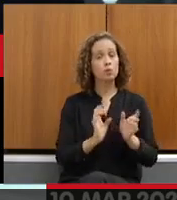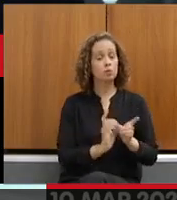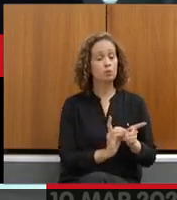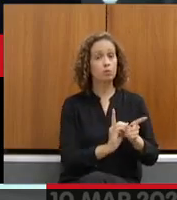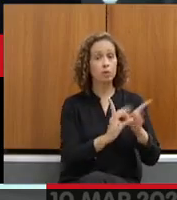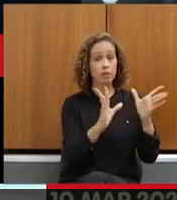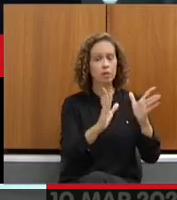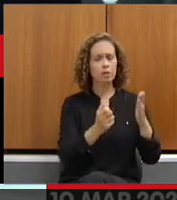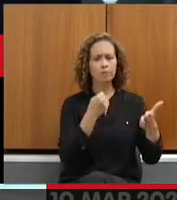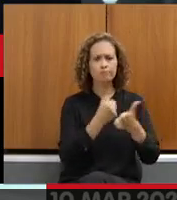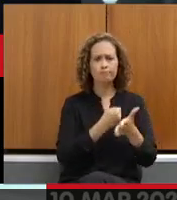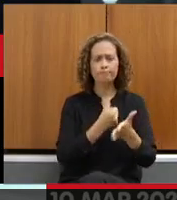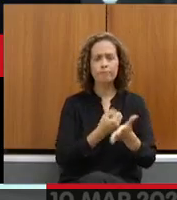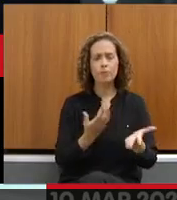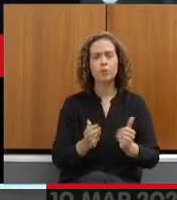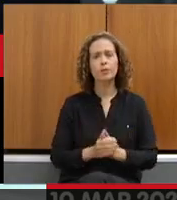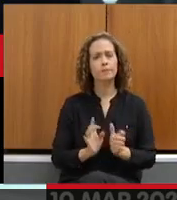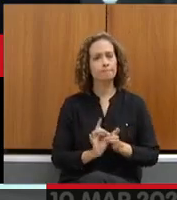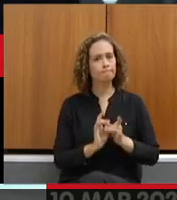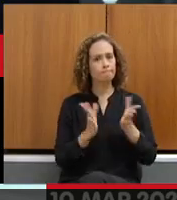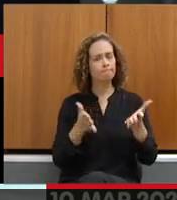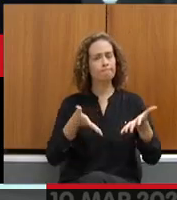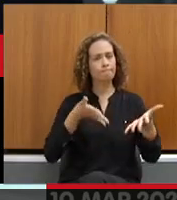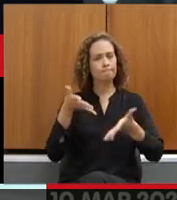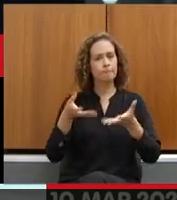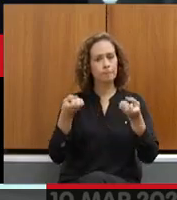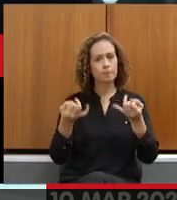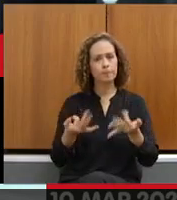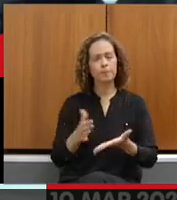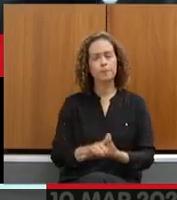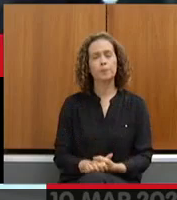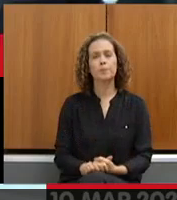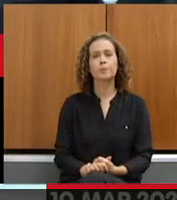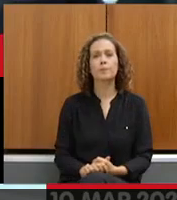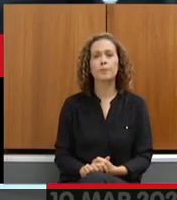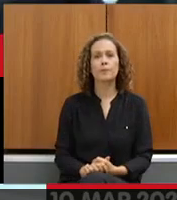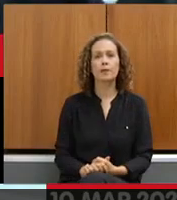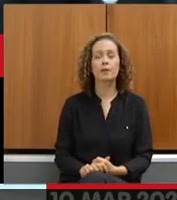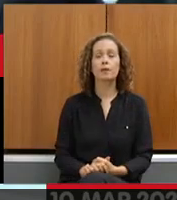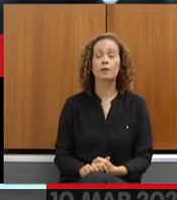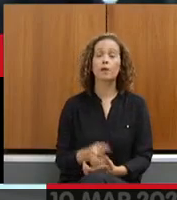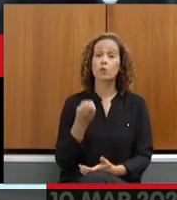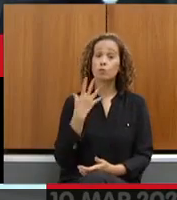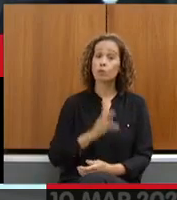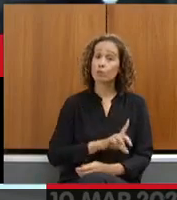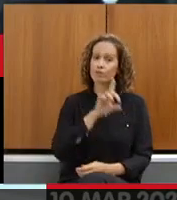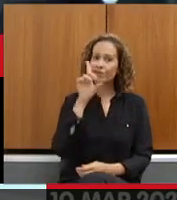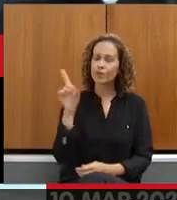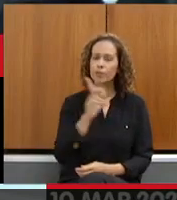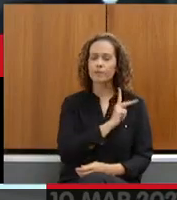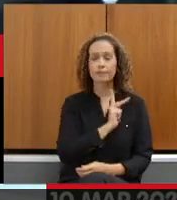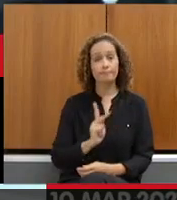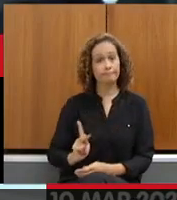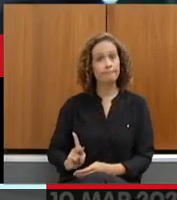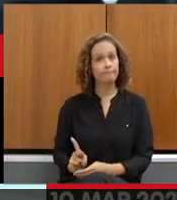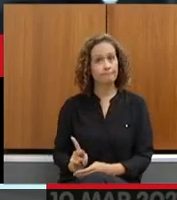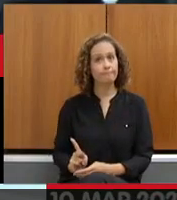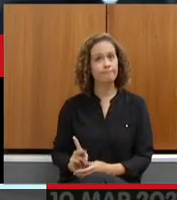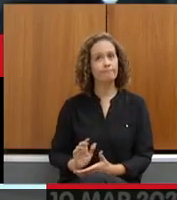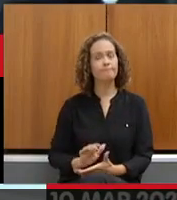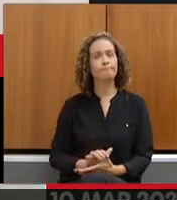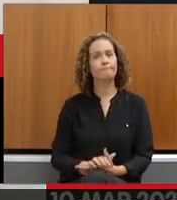e luta com a palavra Deputado André Quintão Oi bom dia presidente